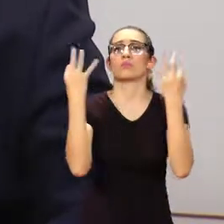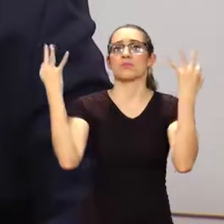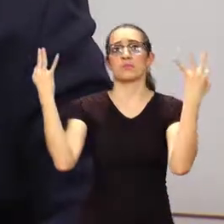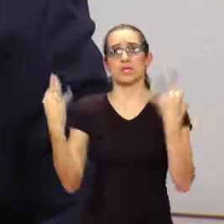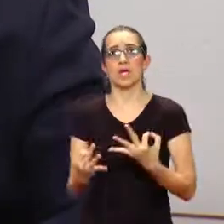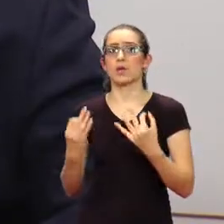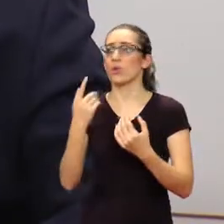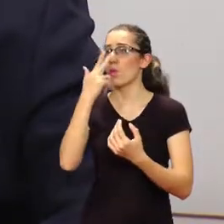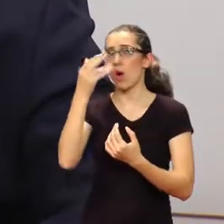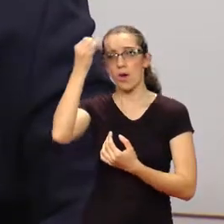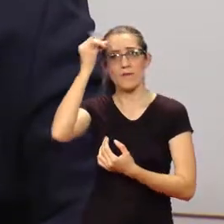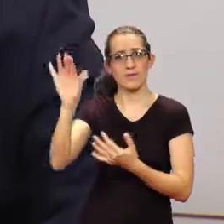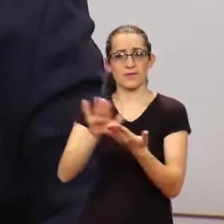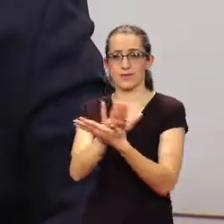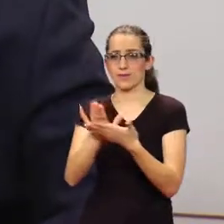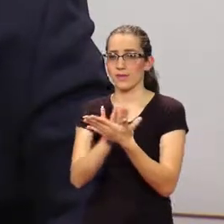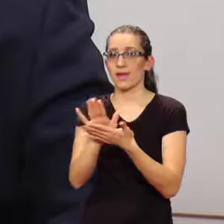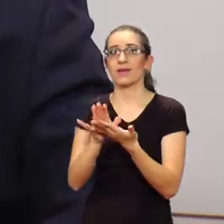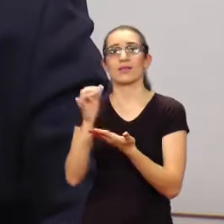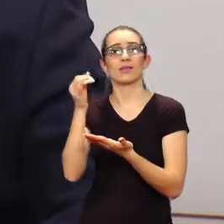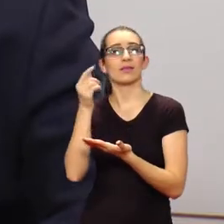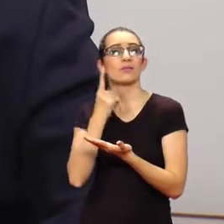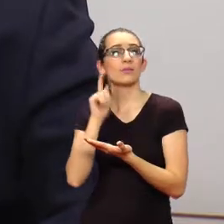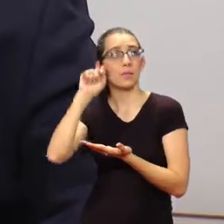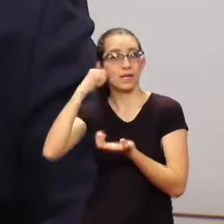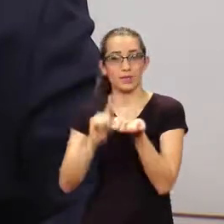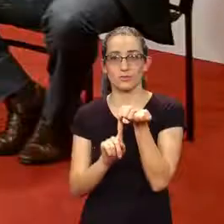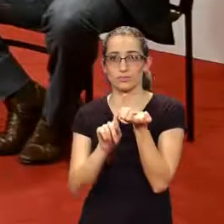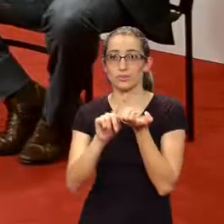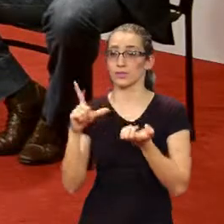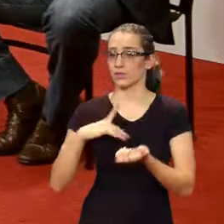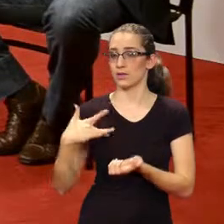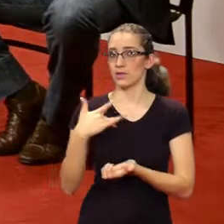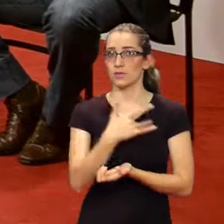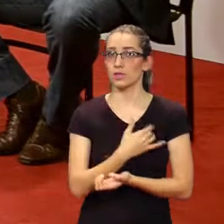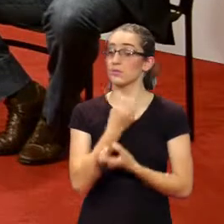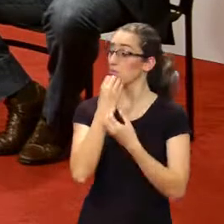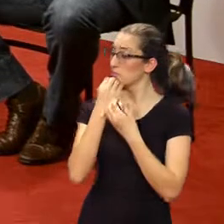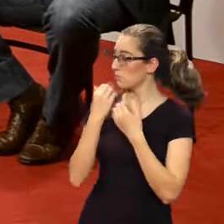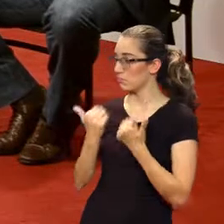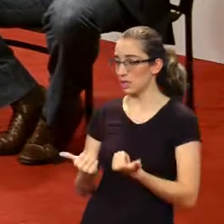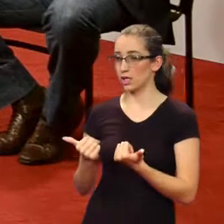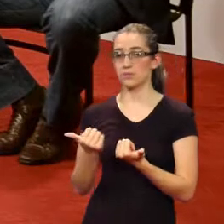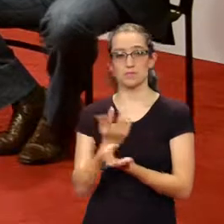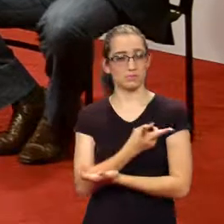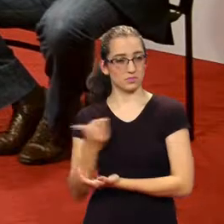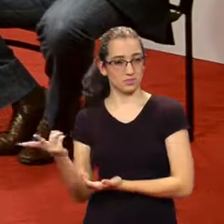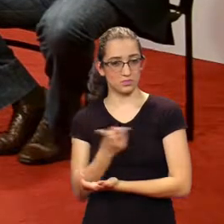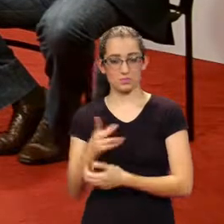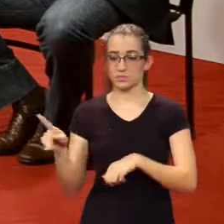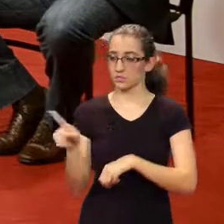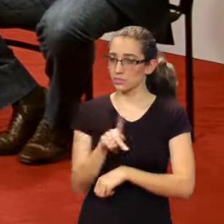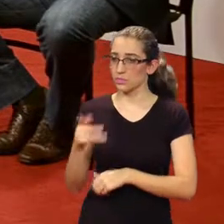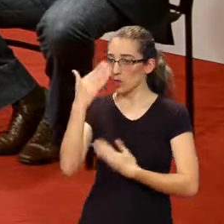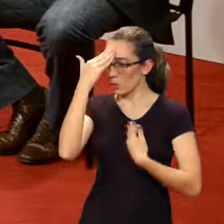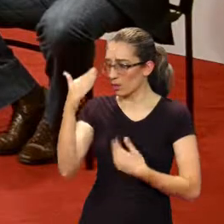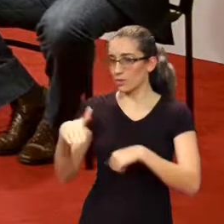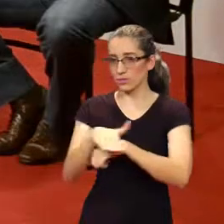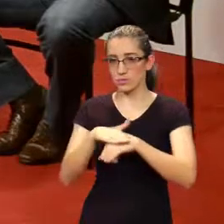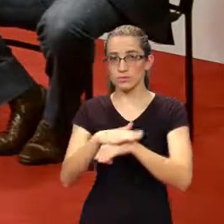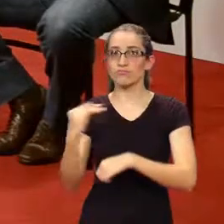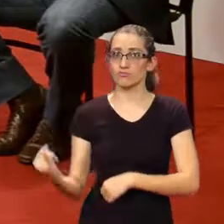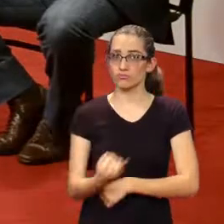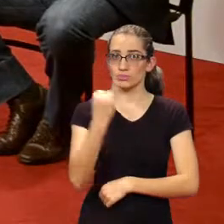rígidas, absolutamente livre de cárie para toda a vida um indivíduo saudável. Muito bem. Professor Guilherme, professor Tovo, obrigado por